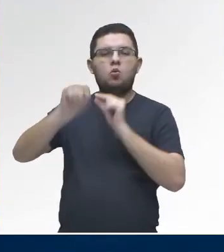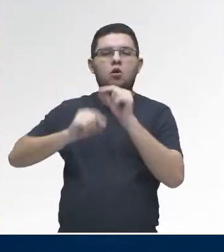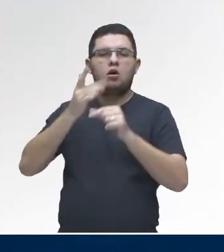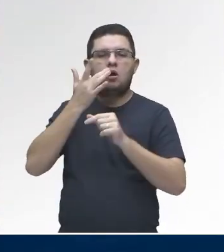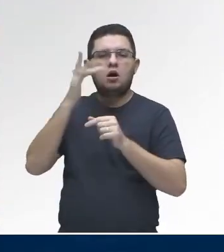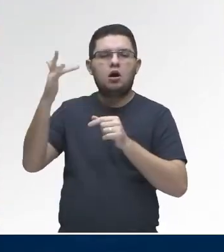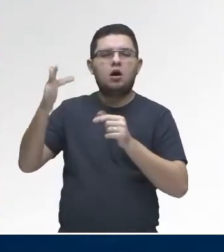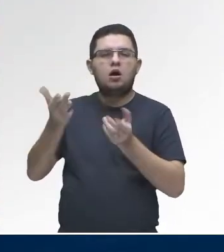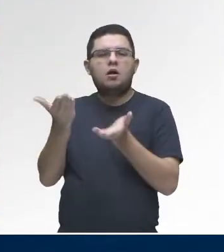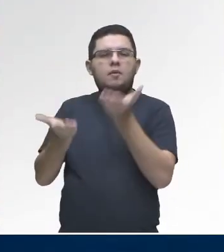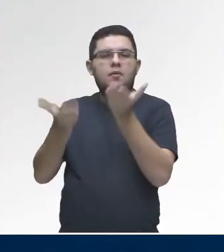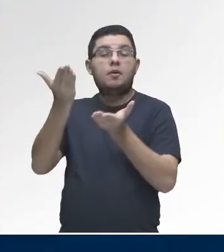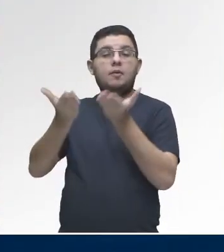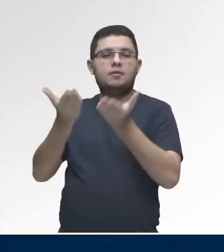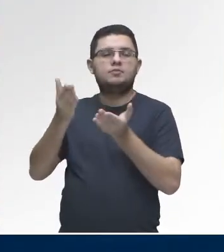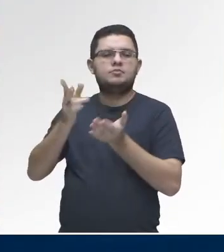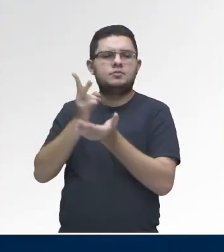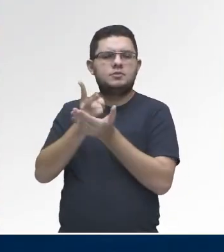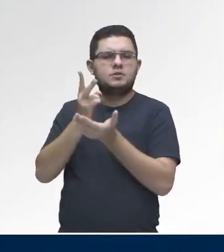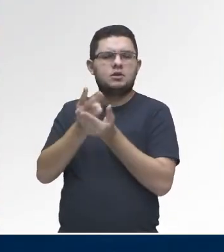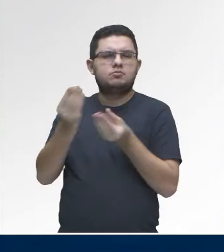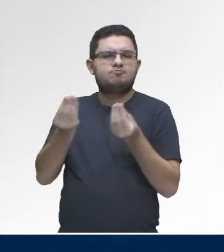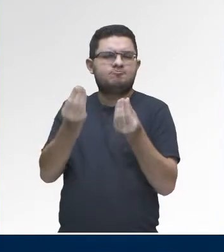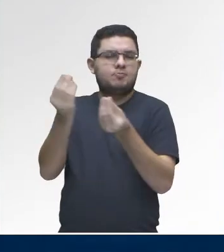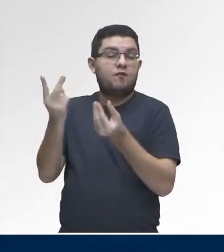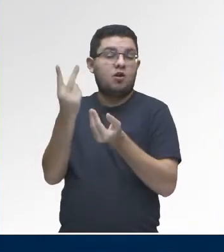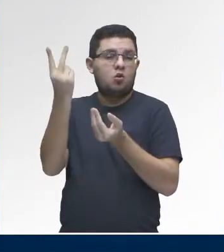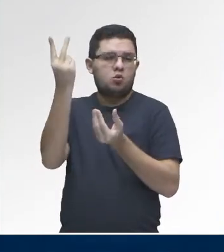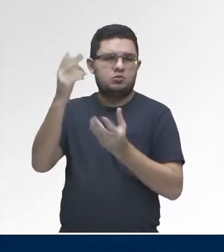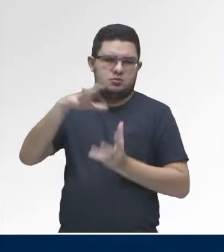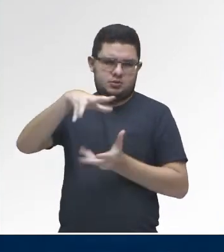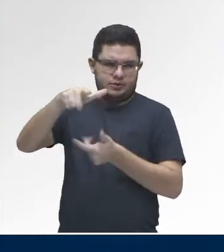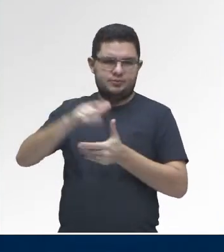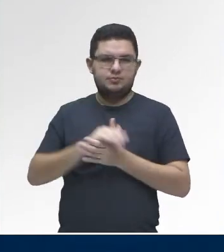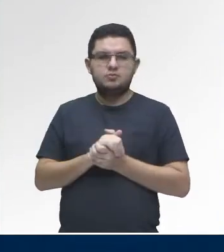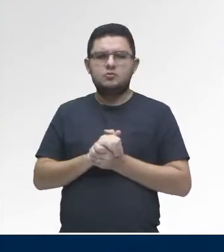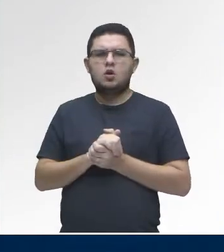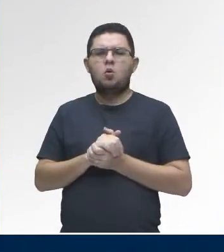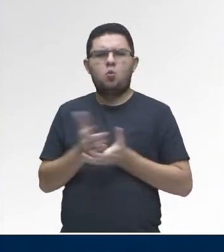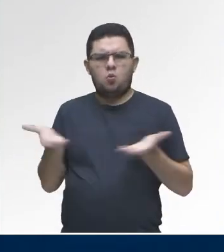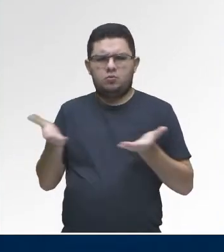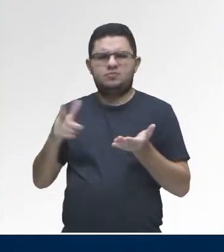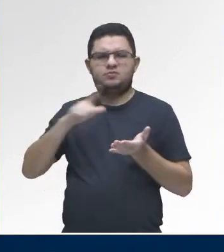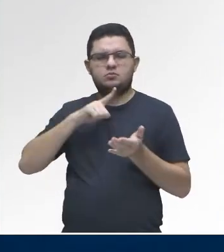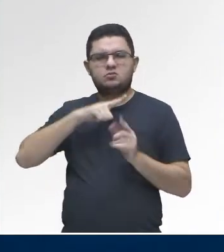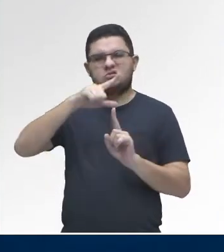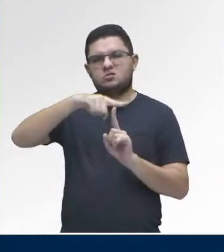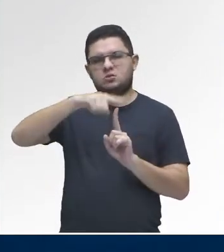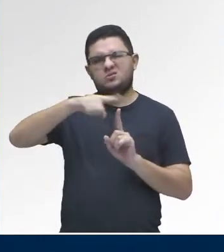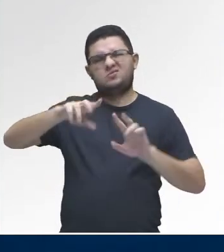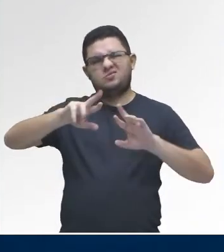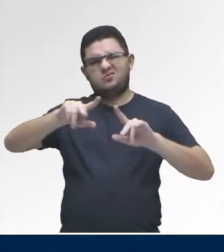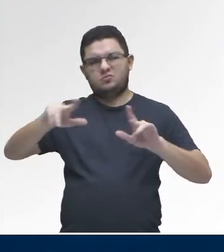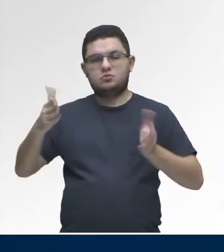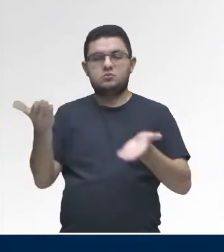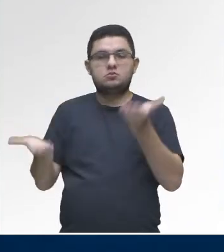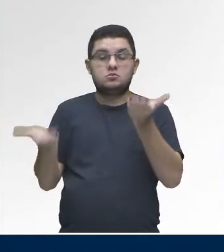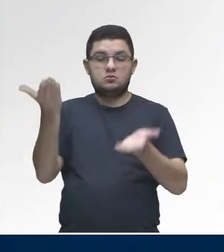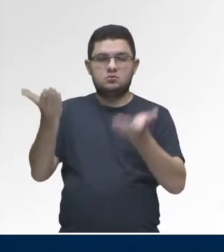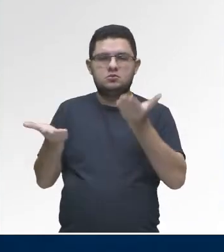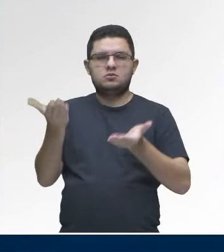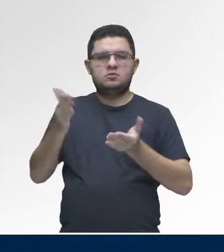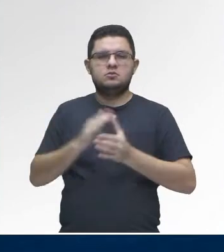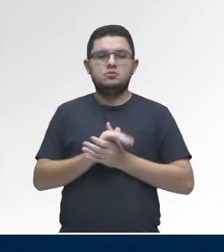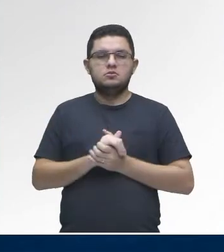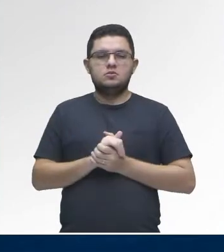metal mais precioso da Terra. Hoje em dia, existem diversos tipos de balanças, empregados para a pesagem de números